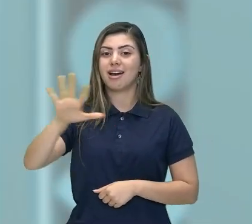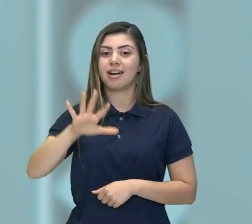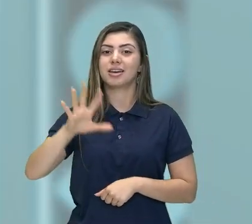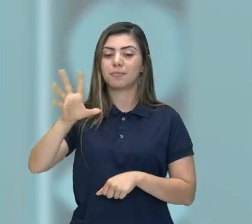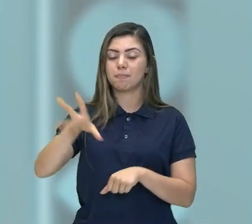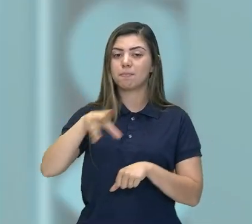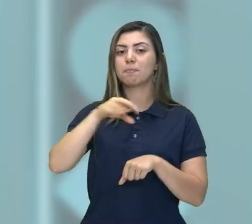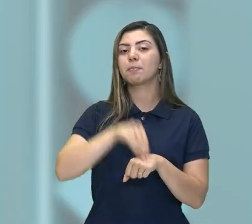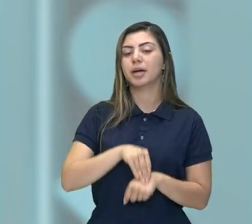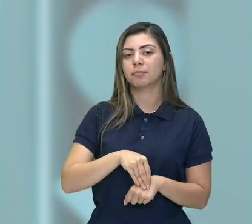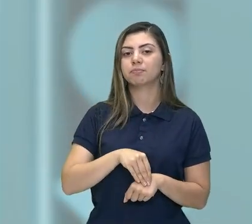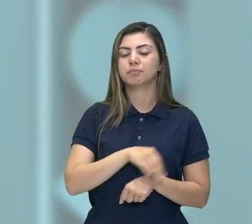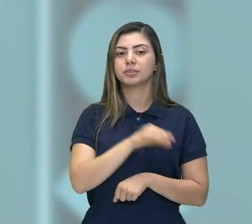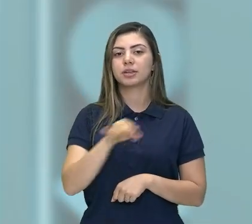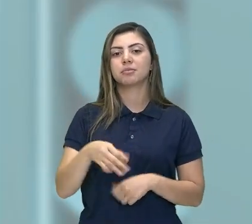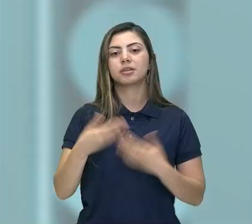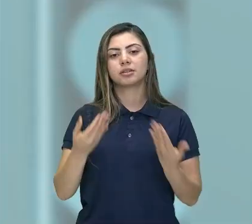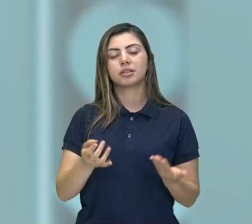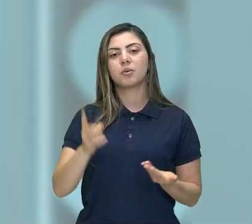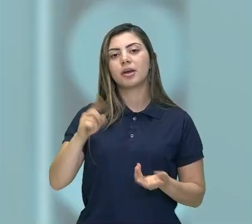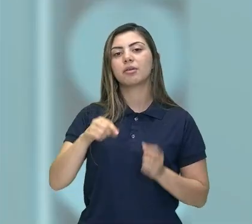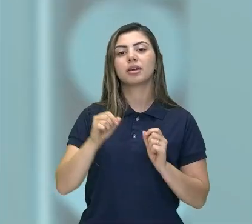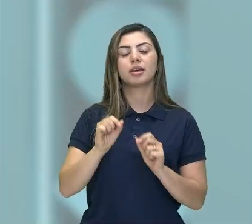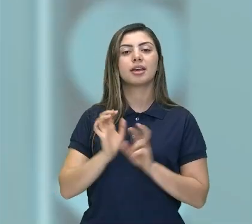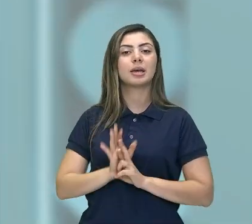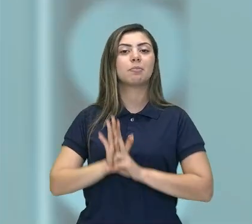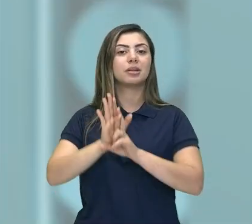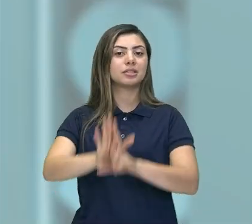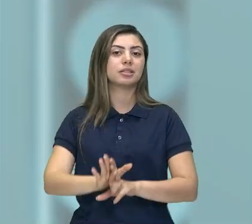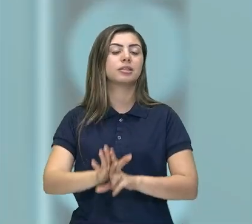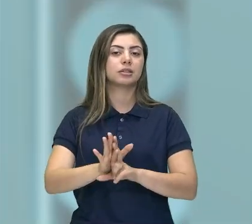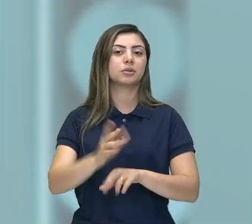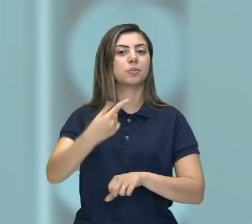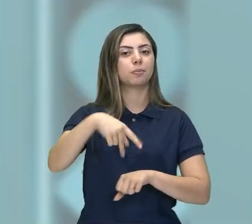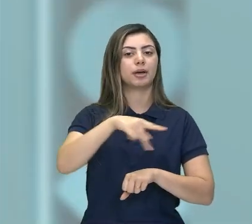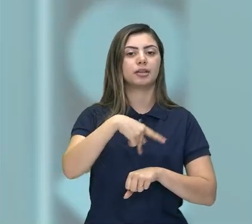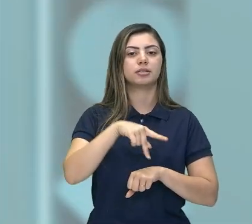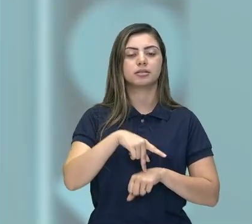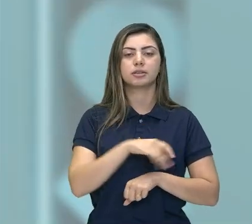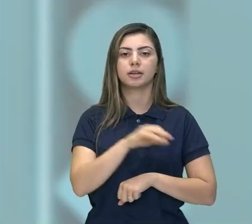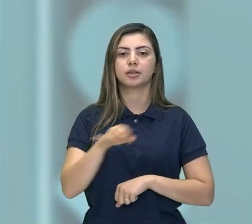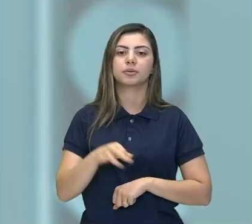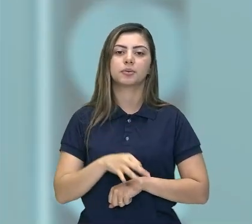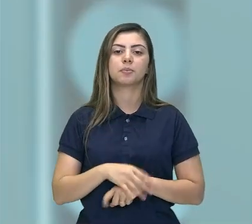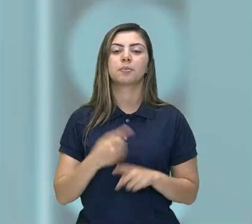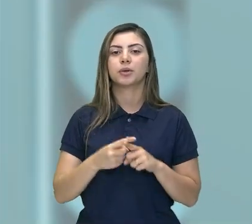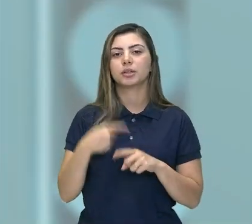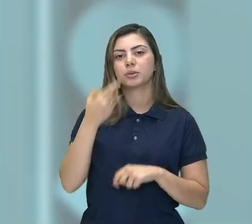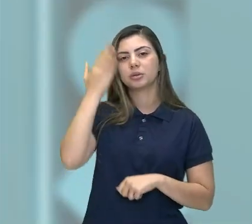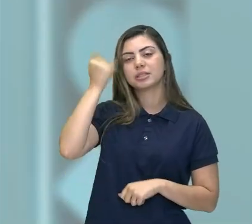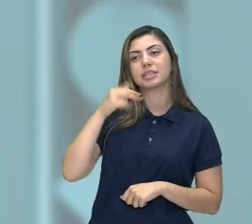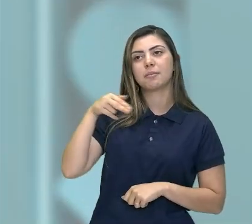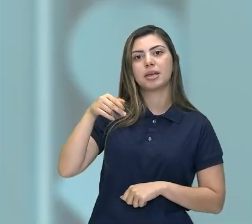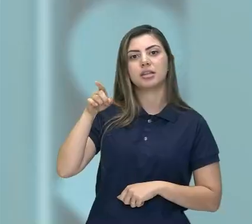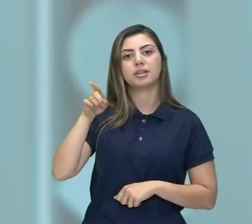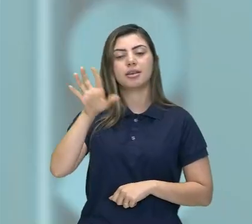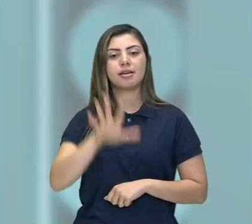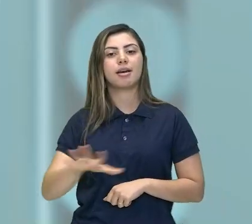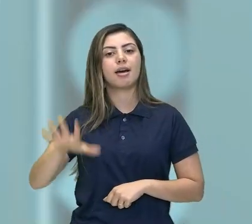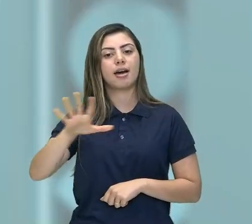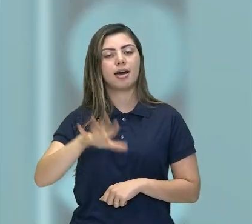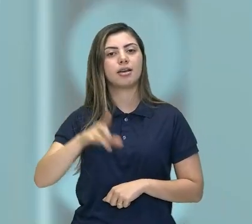do momento que ele faz isso, ele assume um caráter nacionalista, né? Afinal, a região Nordeste também é